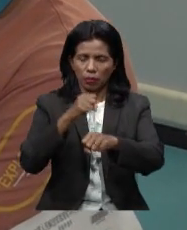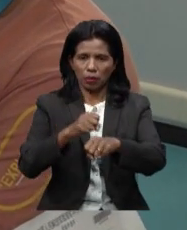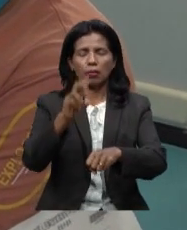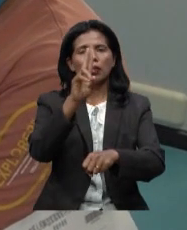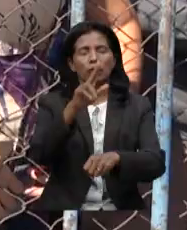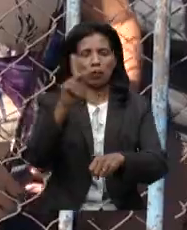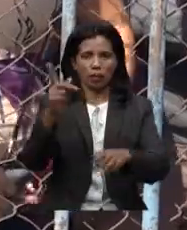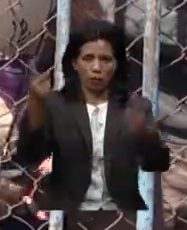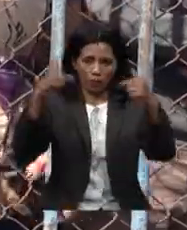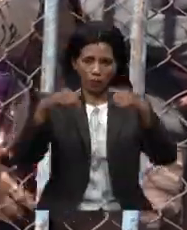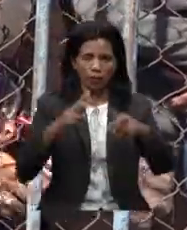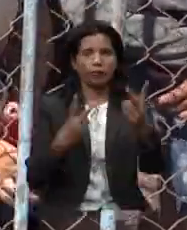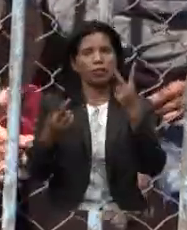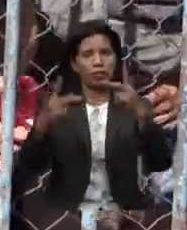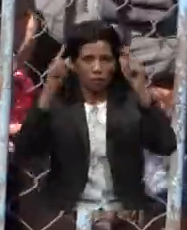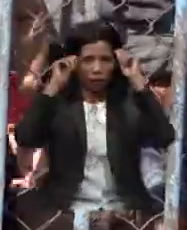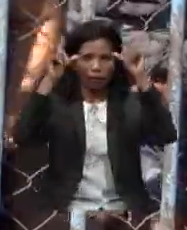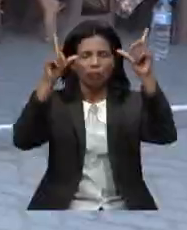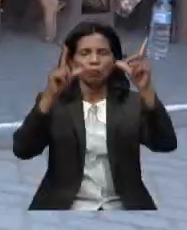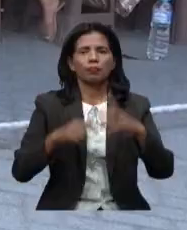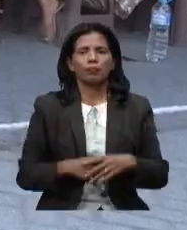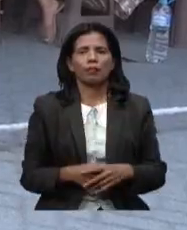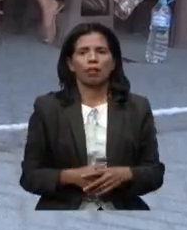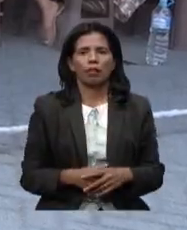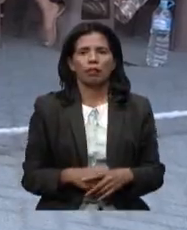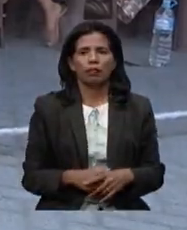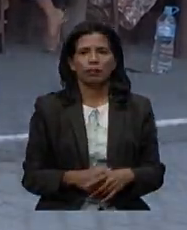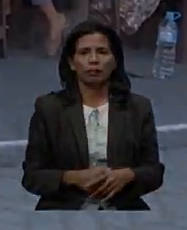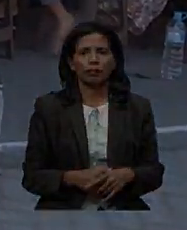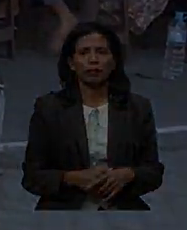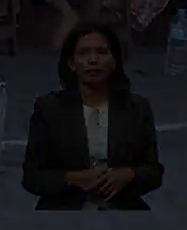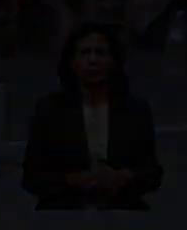Inglaterra, mai vizita Timor-Leste. Celina Lopes, Agustinho da Costa, GMN.